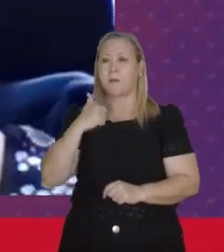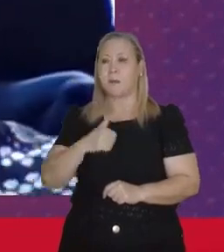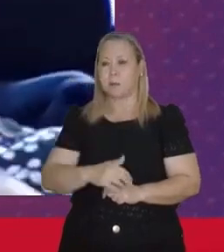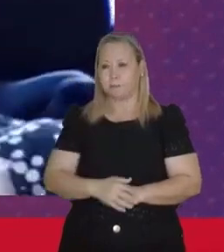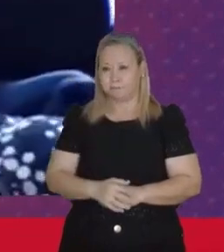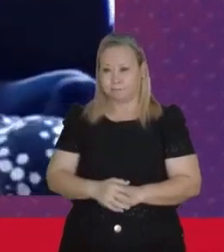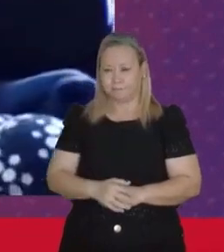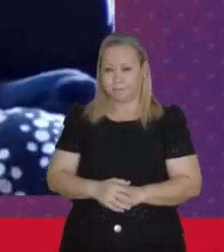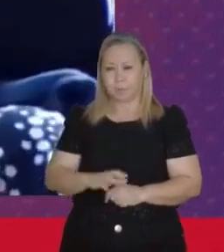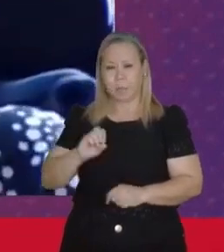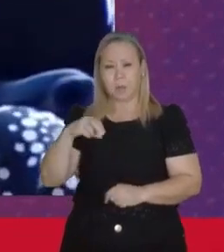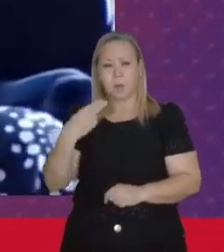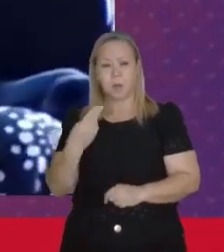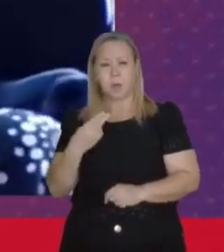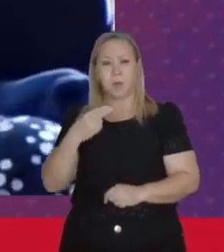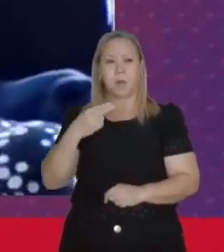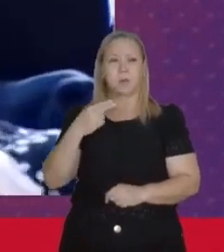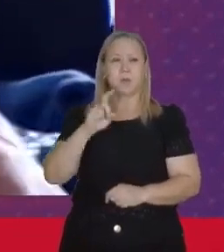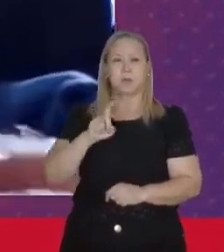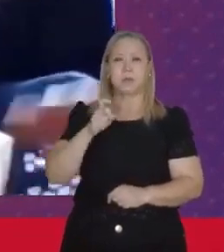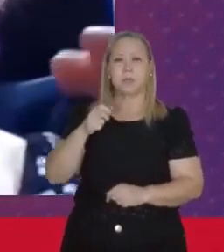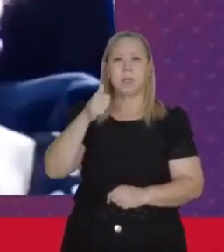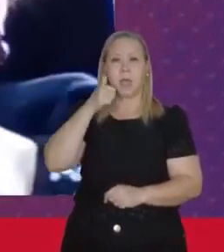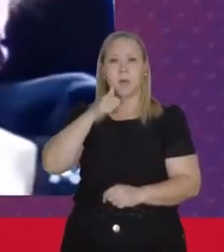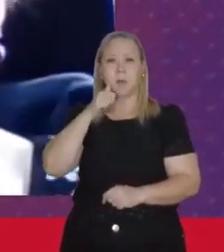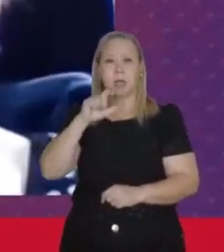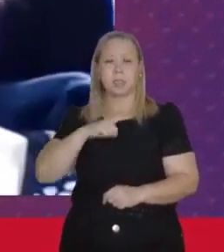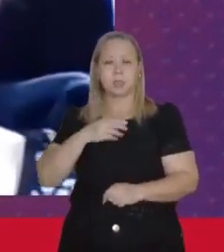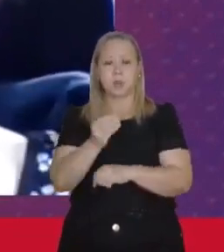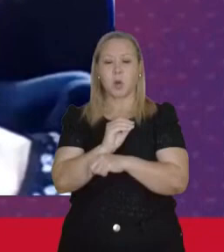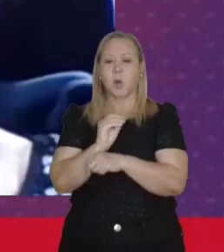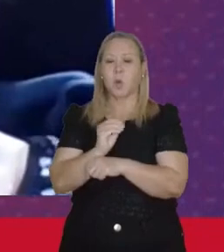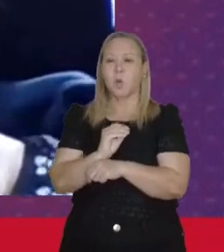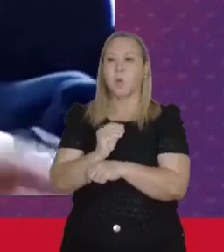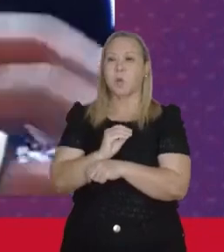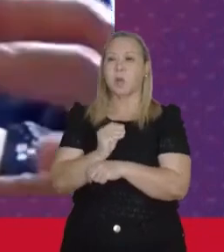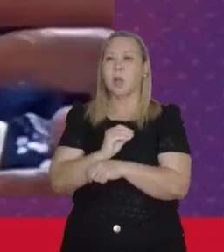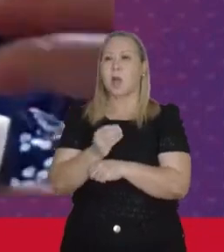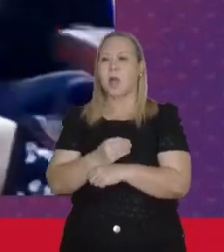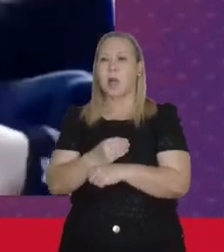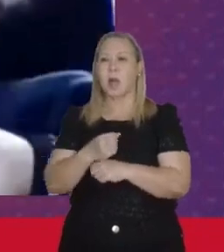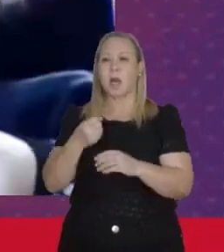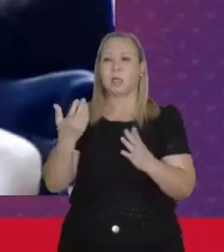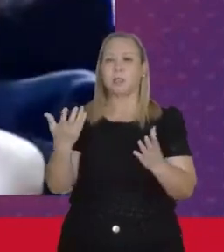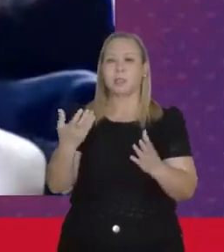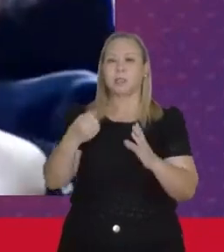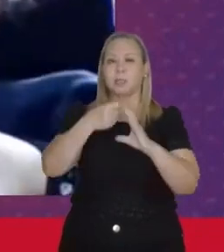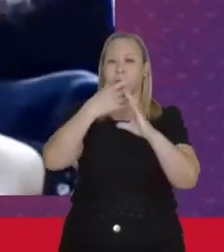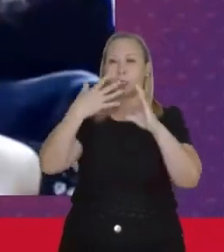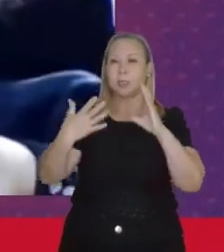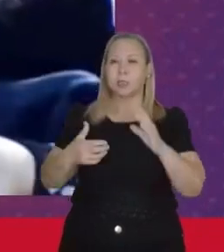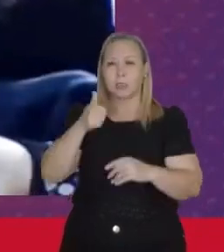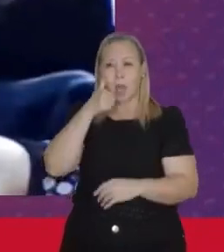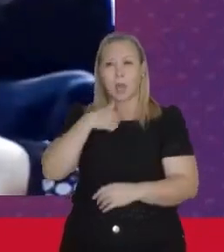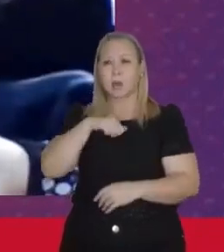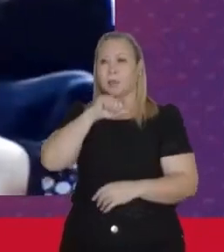infantilista, ou seja, a mulher só teria que ser cuidada na perspectiva da